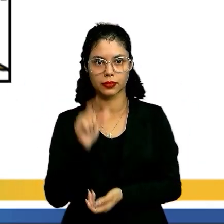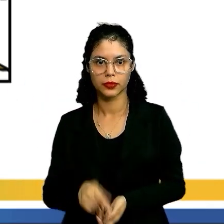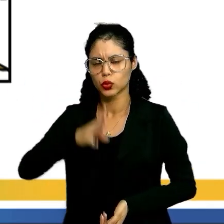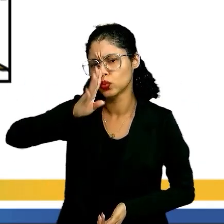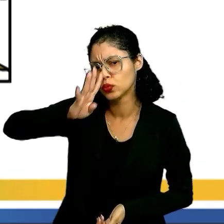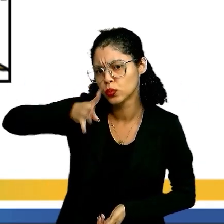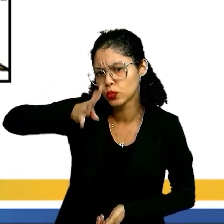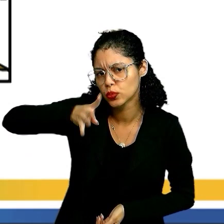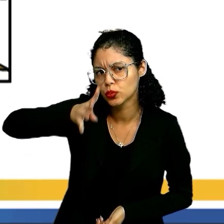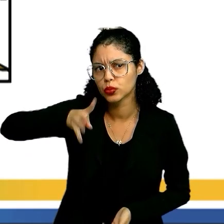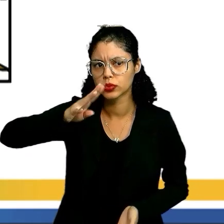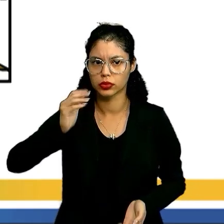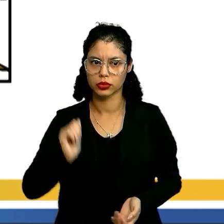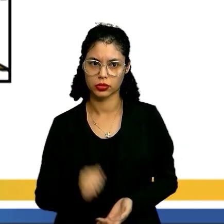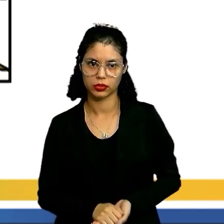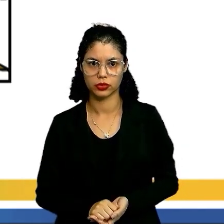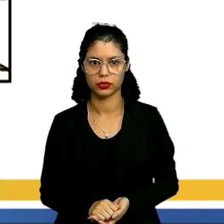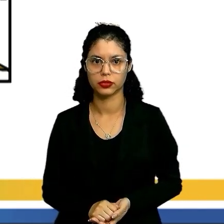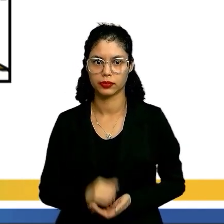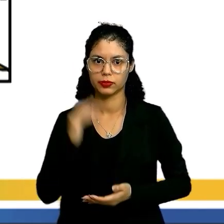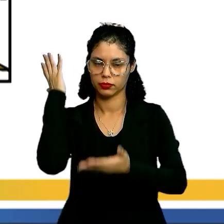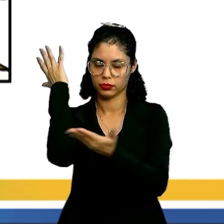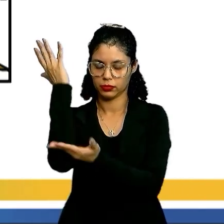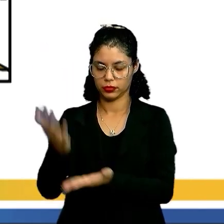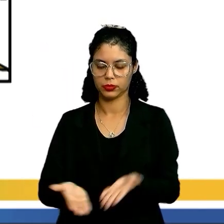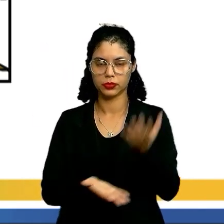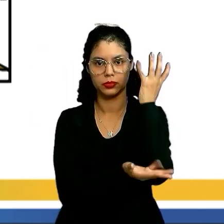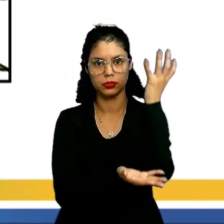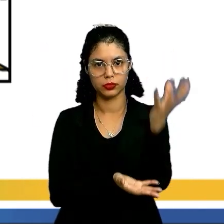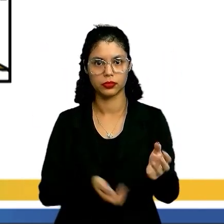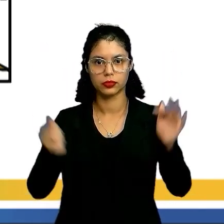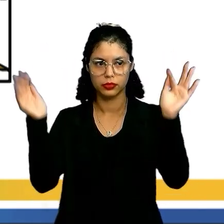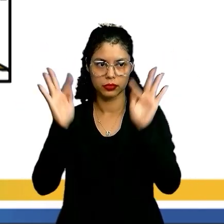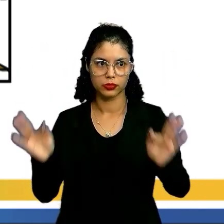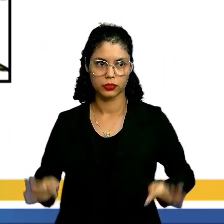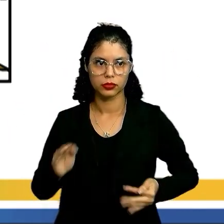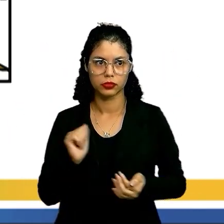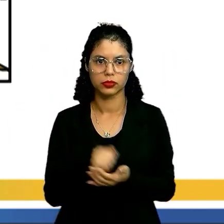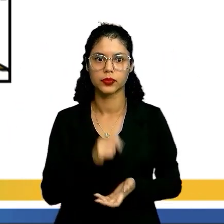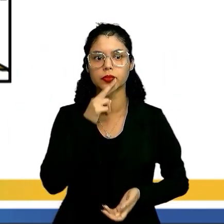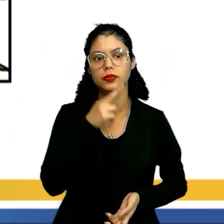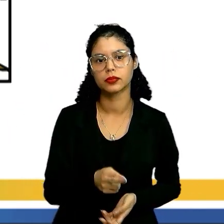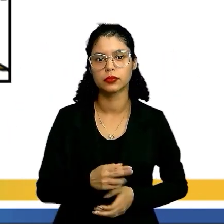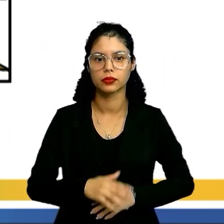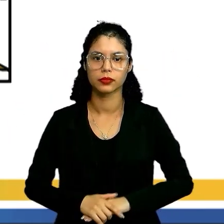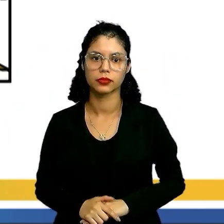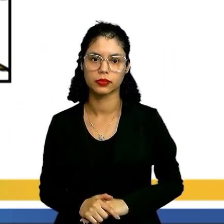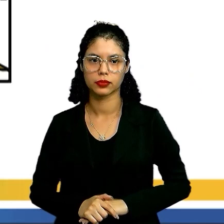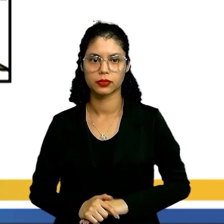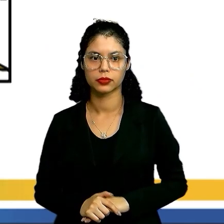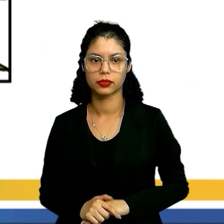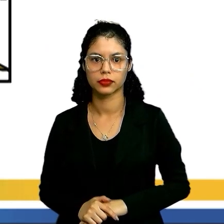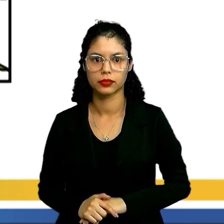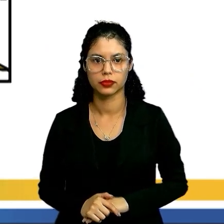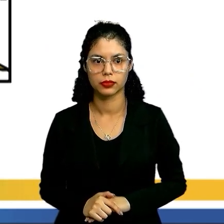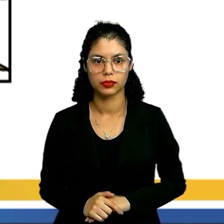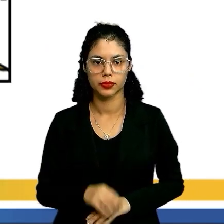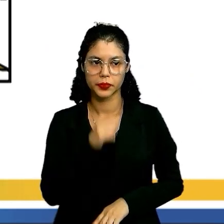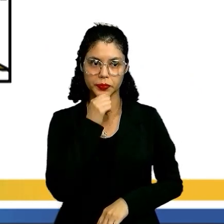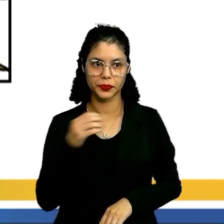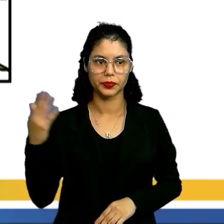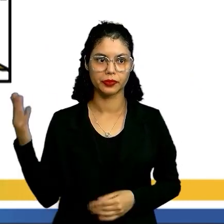personagem Armadinho faz uma crítica ao desmatamento e fica feliz com a resposta da planta. Olha